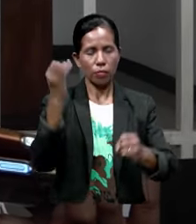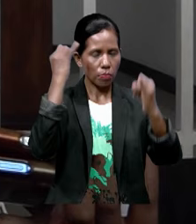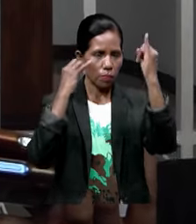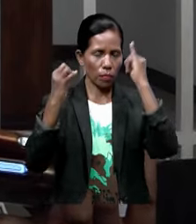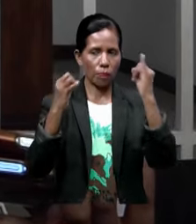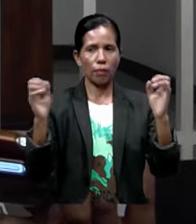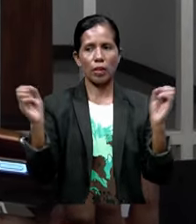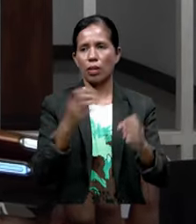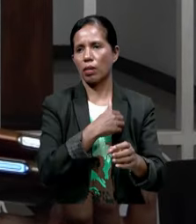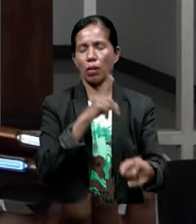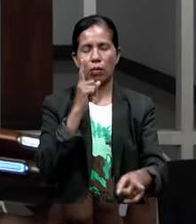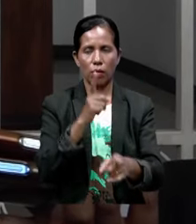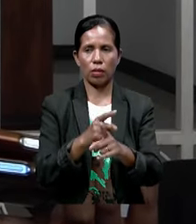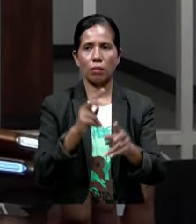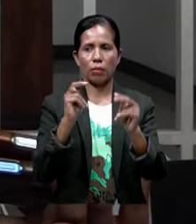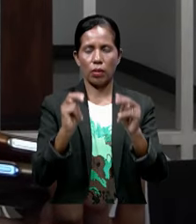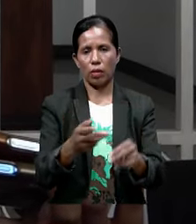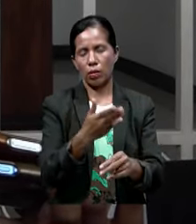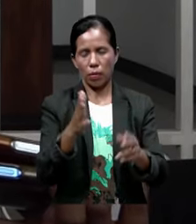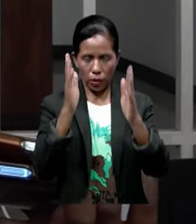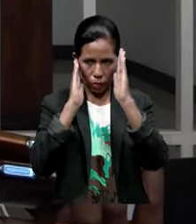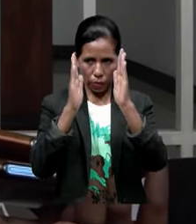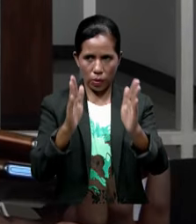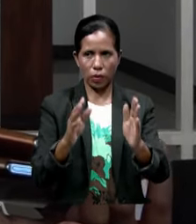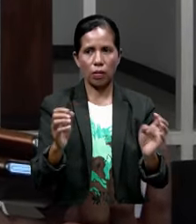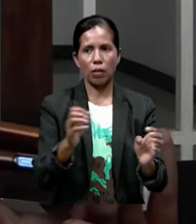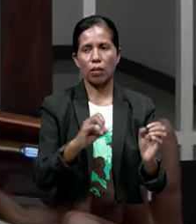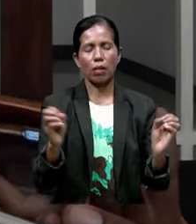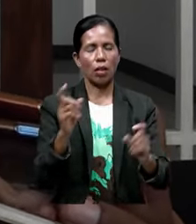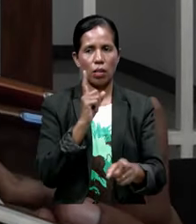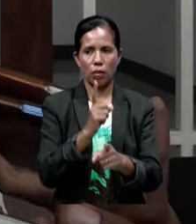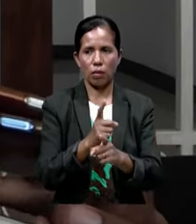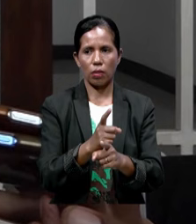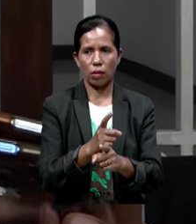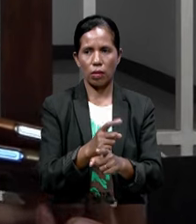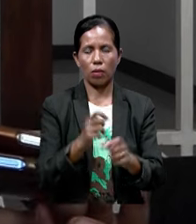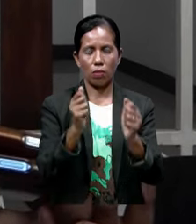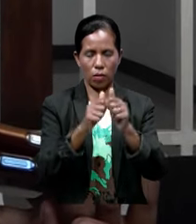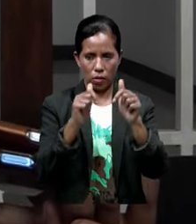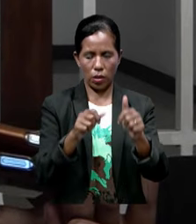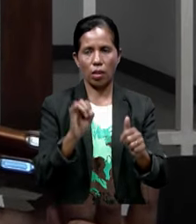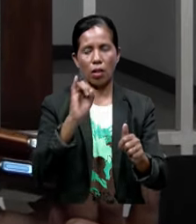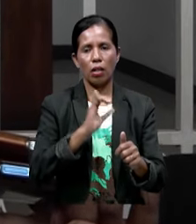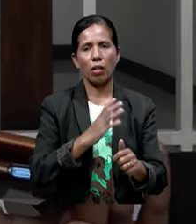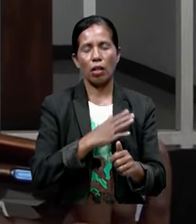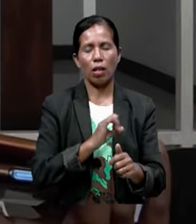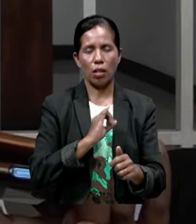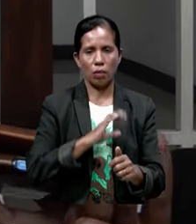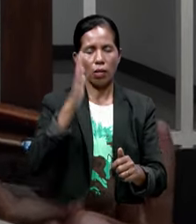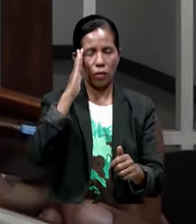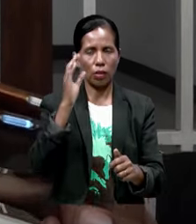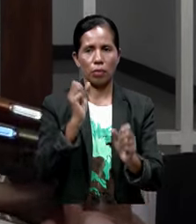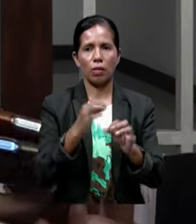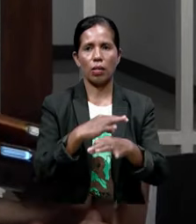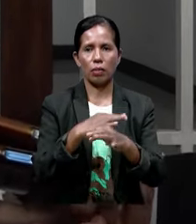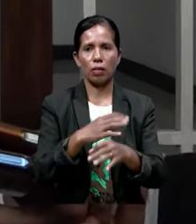lá credível nemos precisa ter gosto de atenção teremos ladum loj nem para correr nem para não em situação natural normaliza